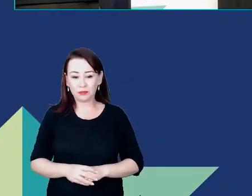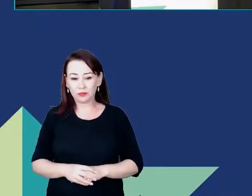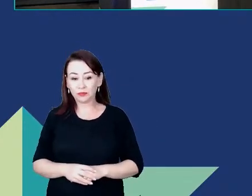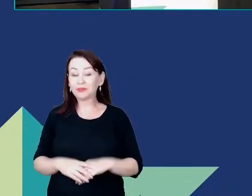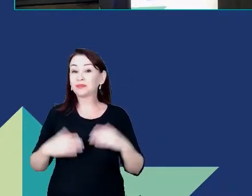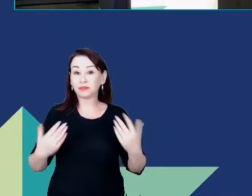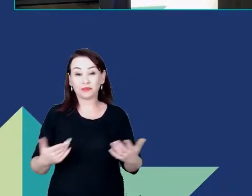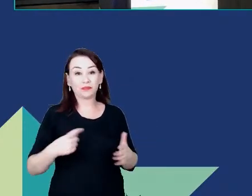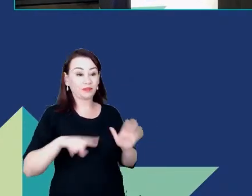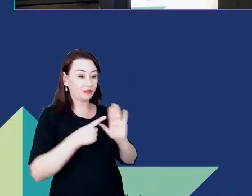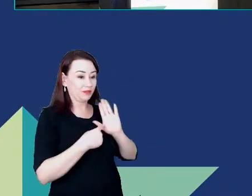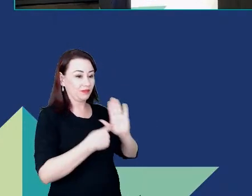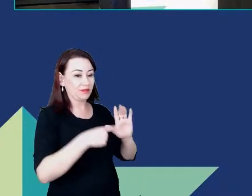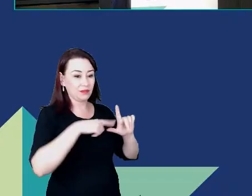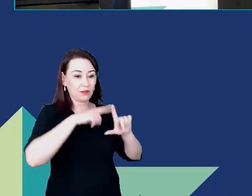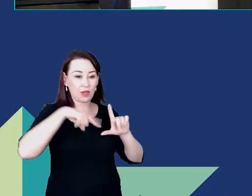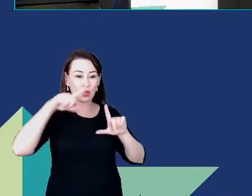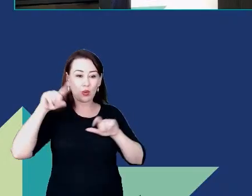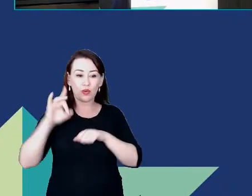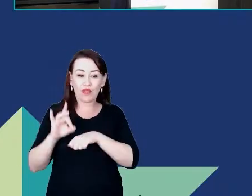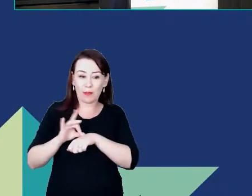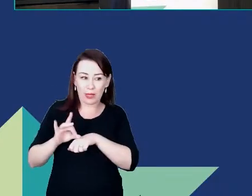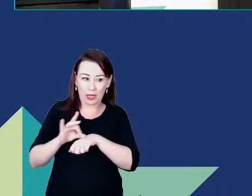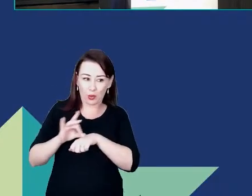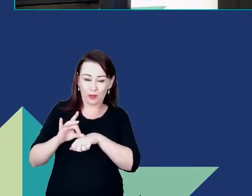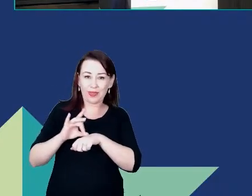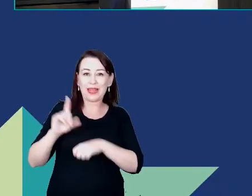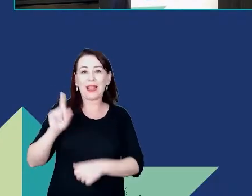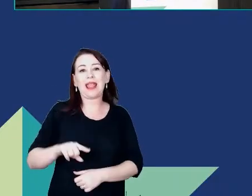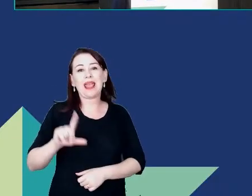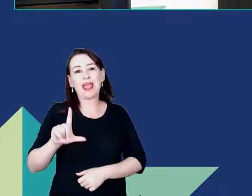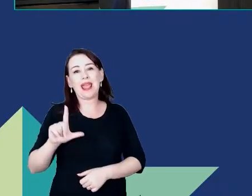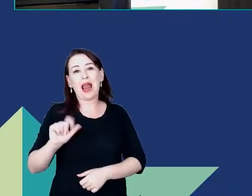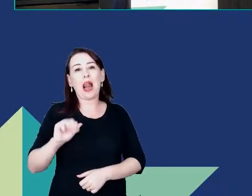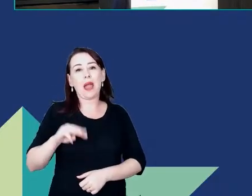curvas pretas aí são as curvas da lama, né, granulometria da lama.